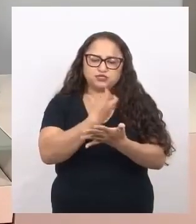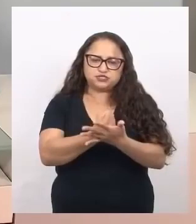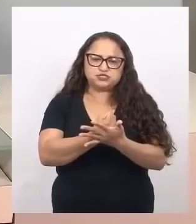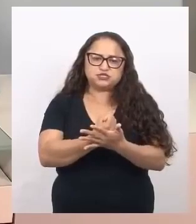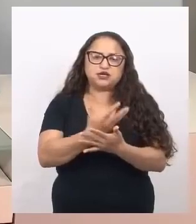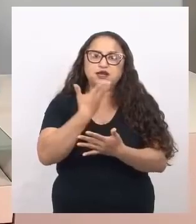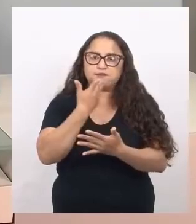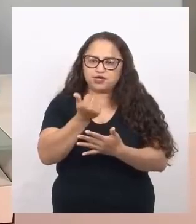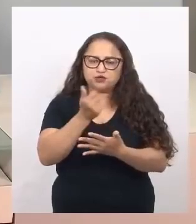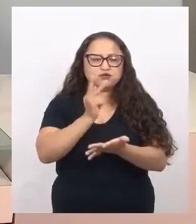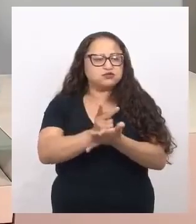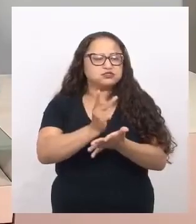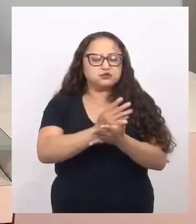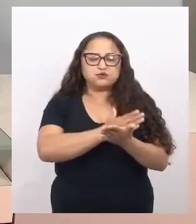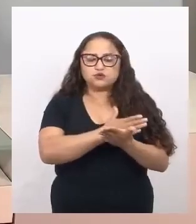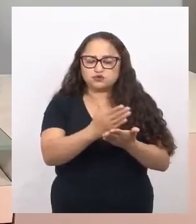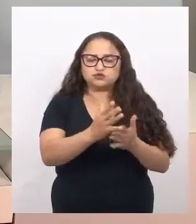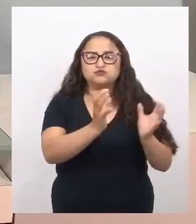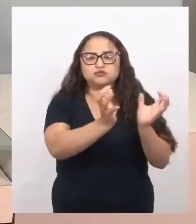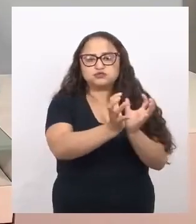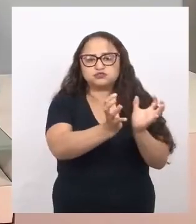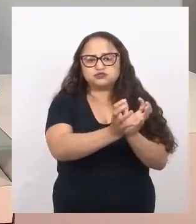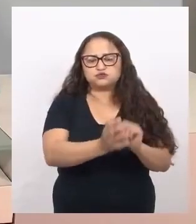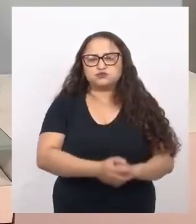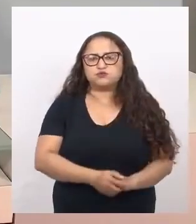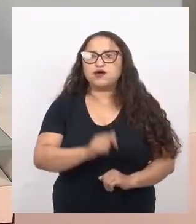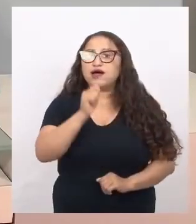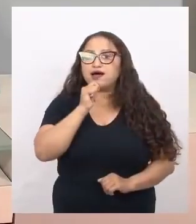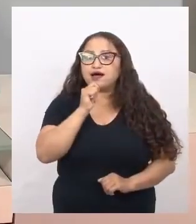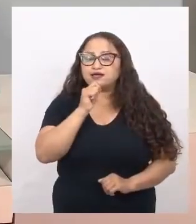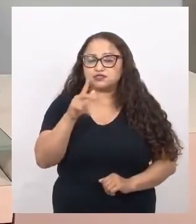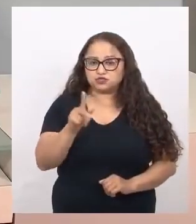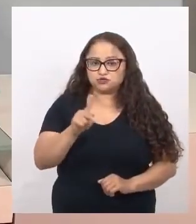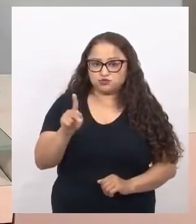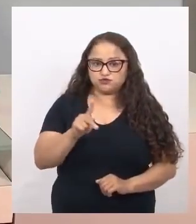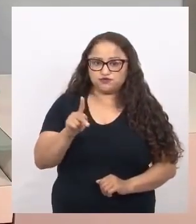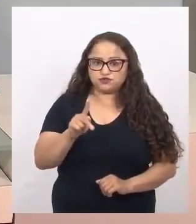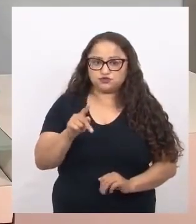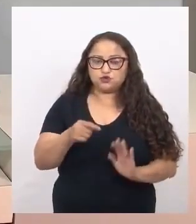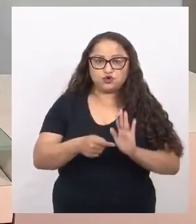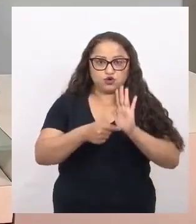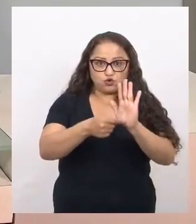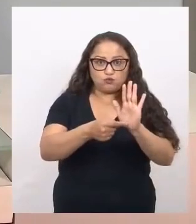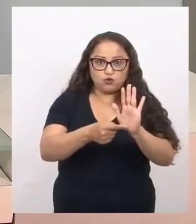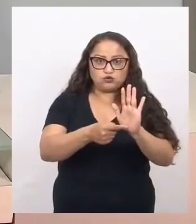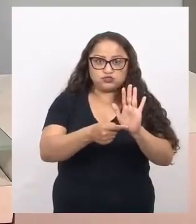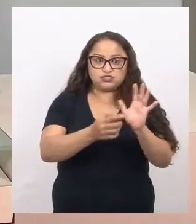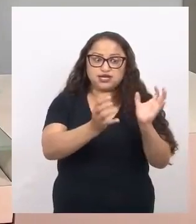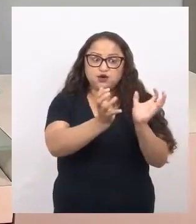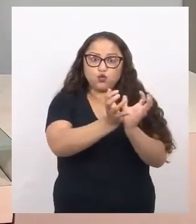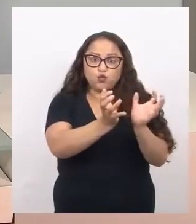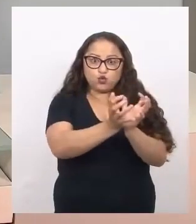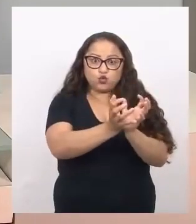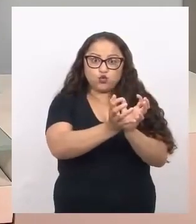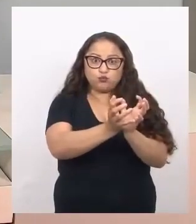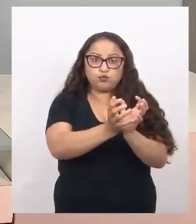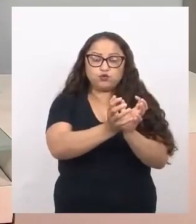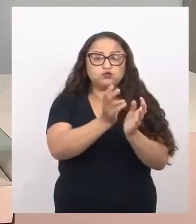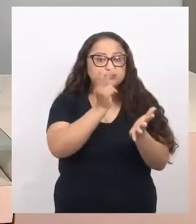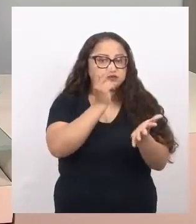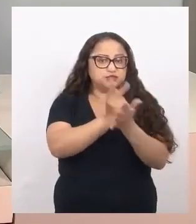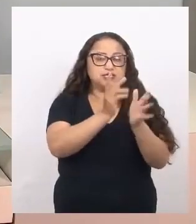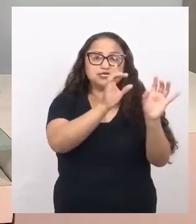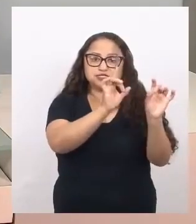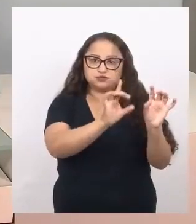ela continuar nessa turma. Então, ainda que o professor não manifeste interesse no ano específico, nos anos iniciais